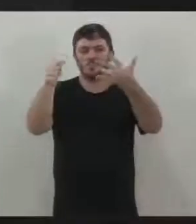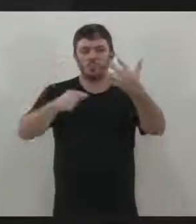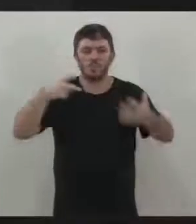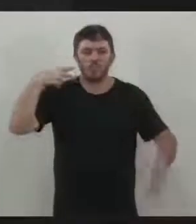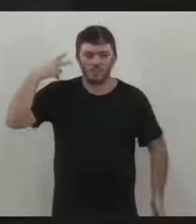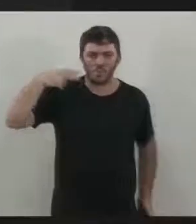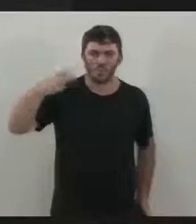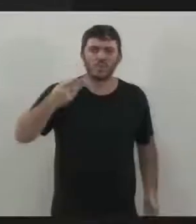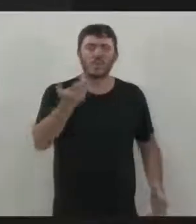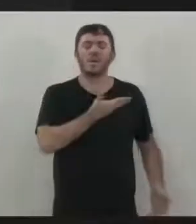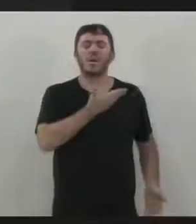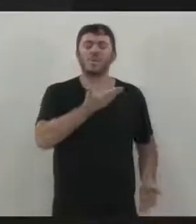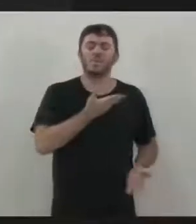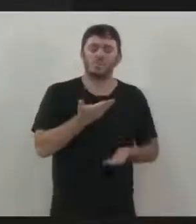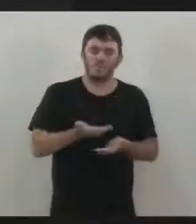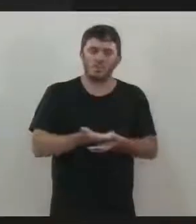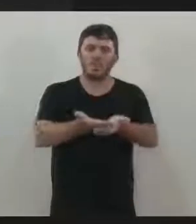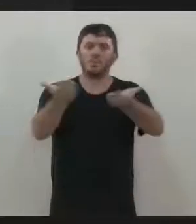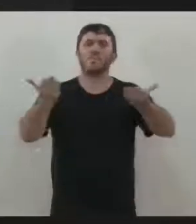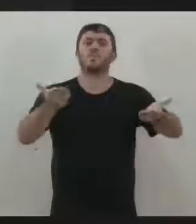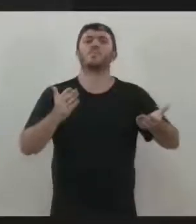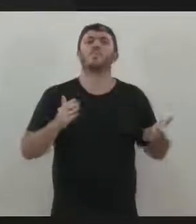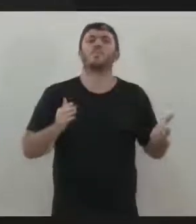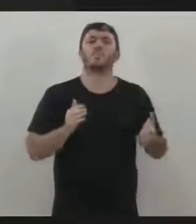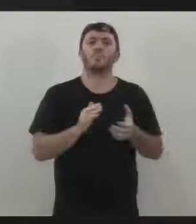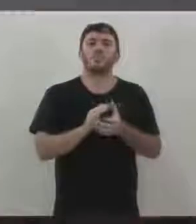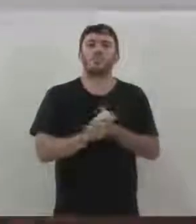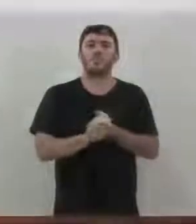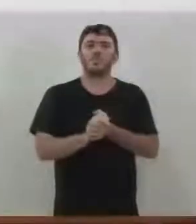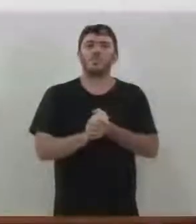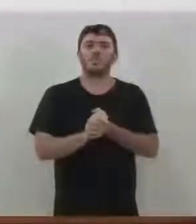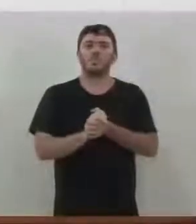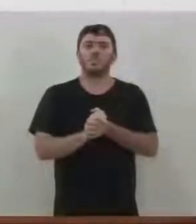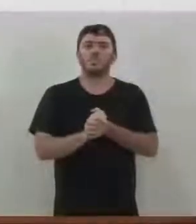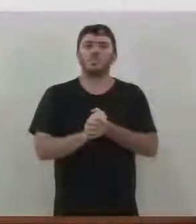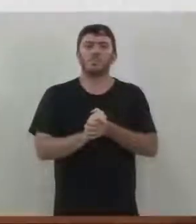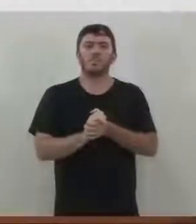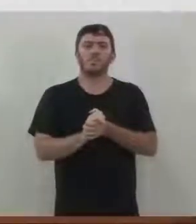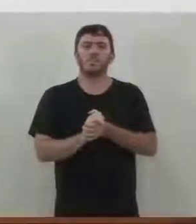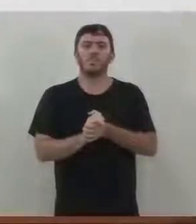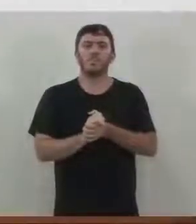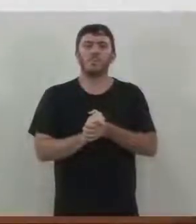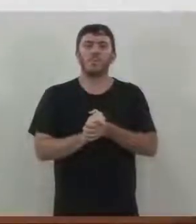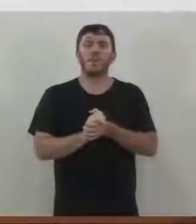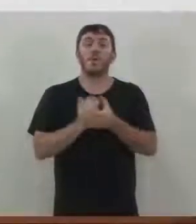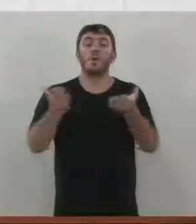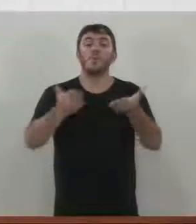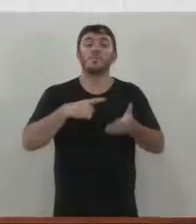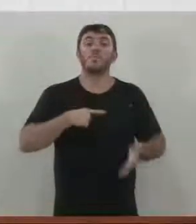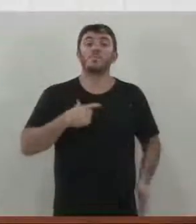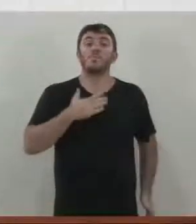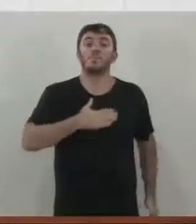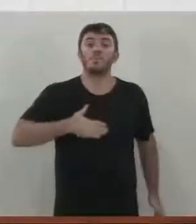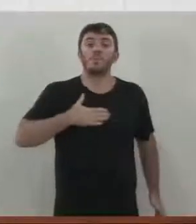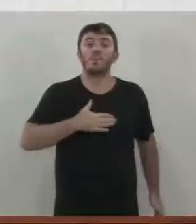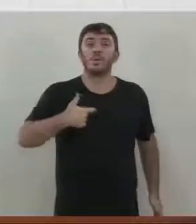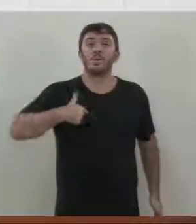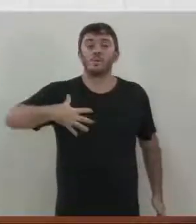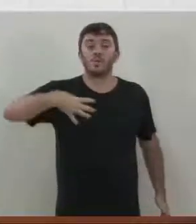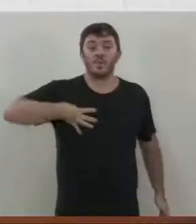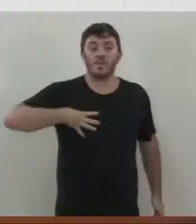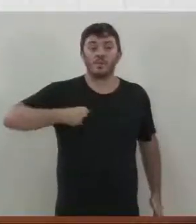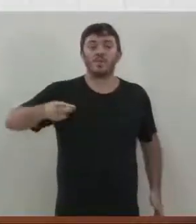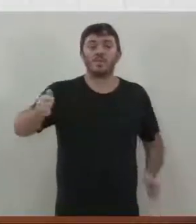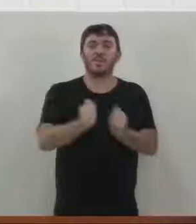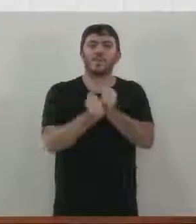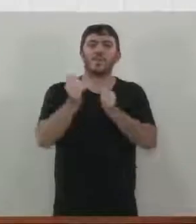noite, amigos aqui presentes. Boa noite. Hoje temos o prazer de ter a minha filha aqui presente, a